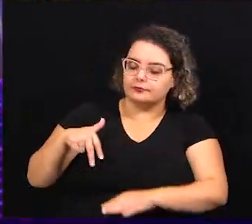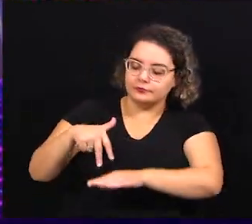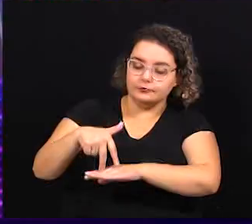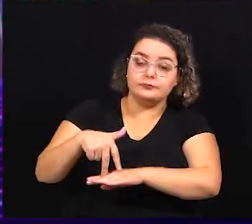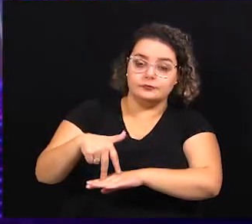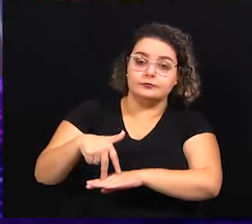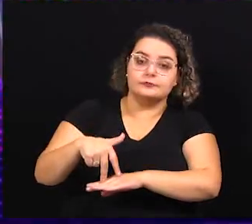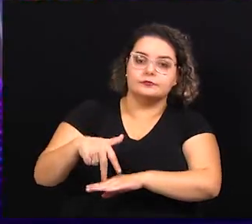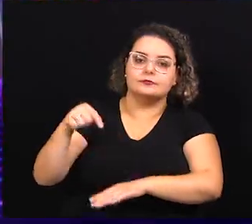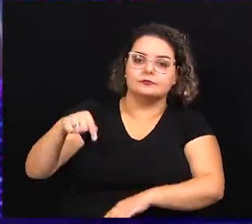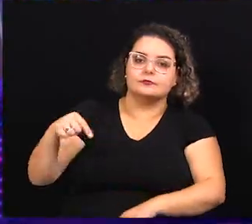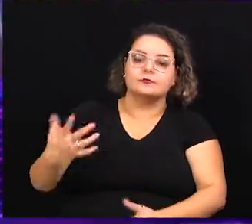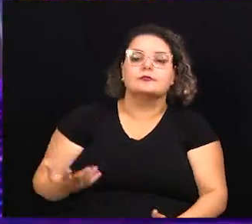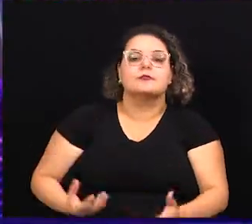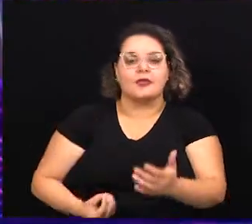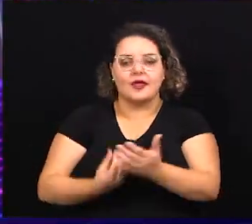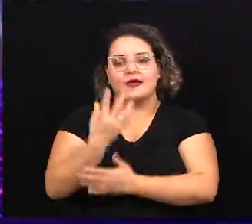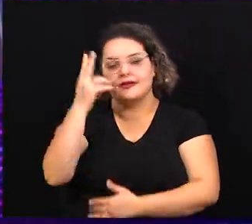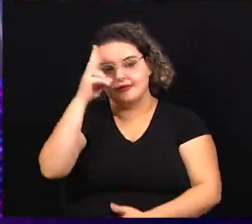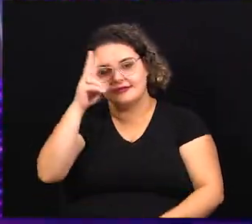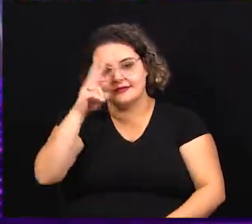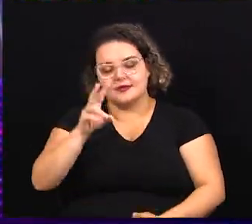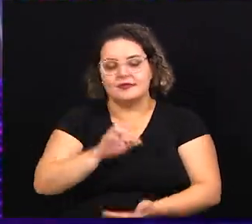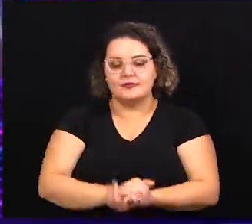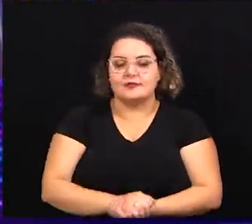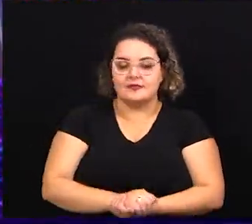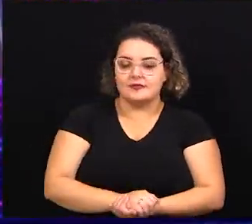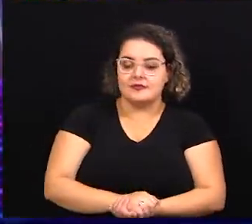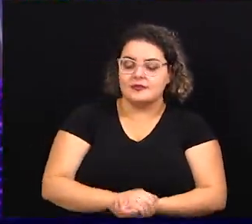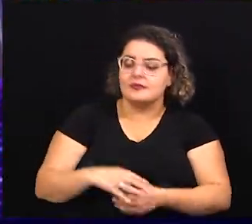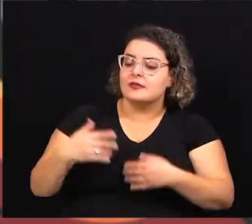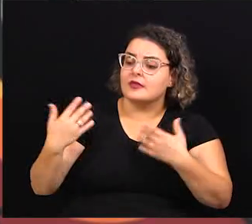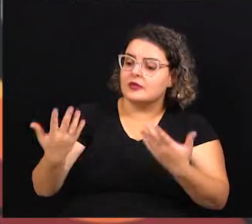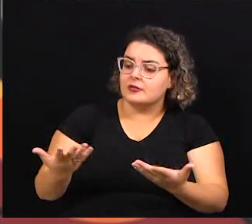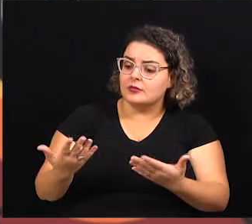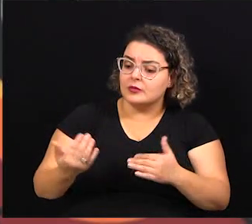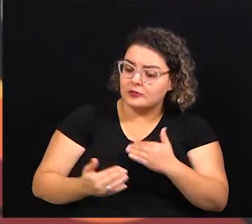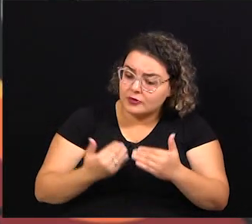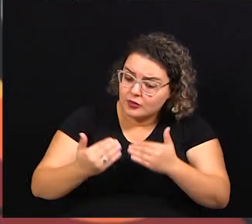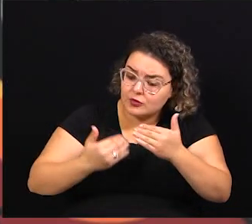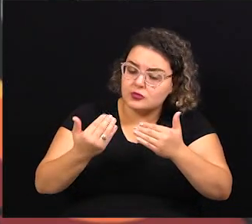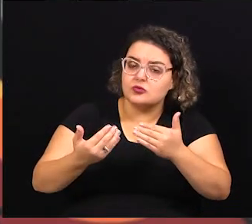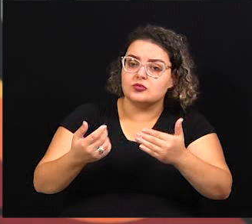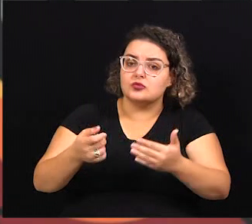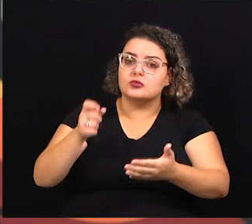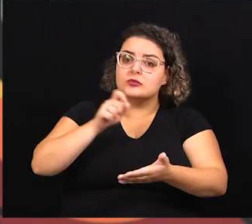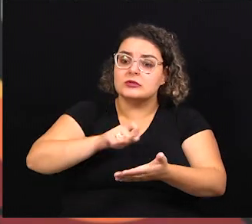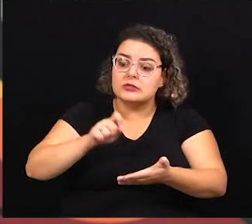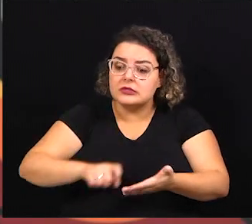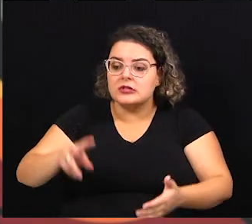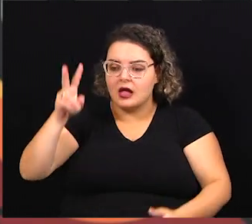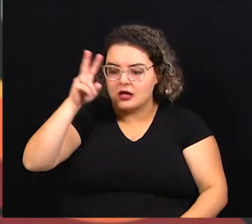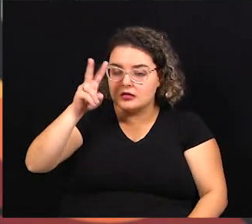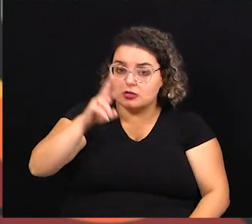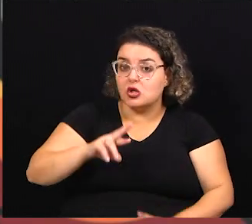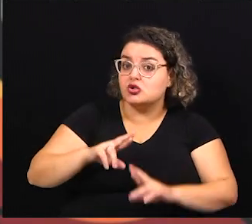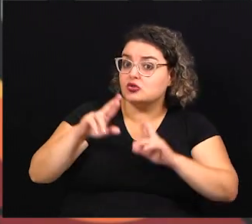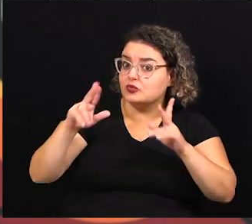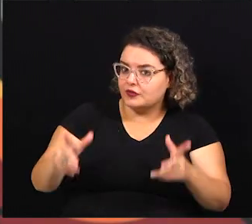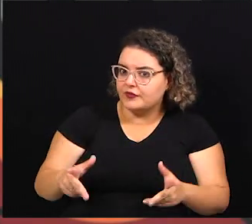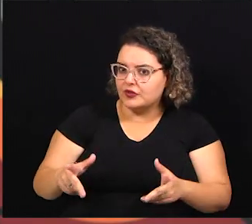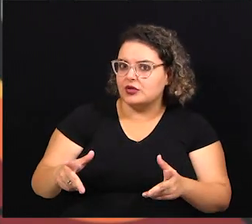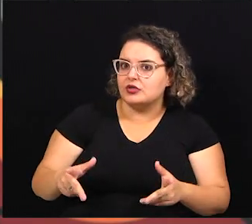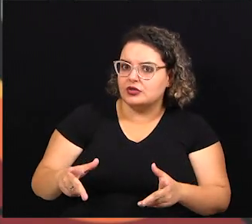minha jornada, é a do personagem, e aí eu criei essa história. E para você construir essa história,